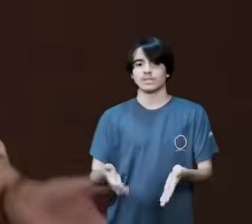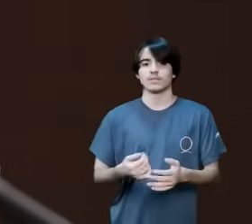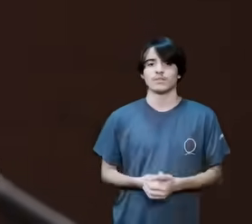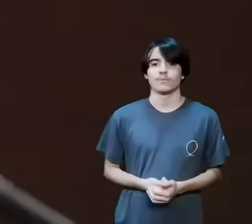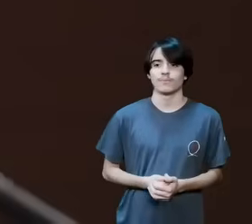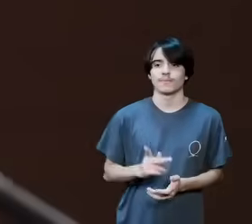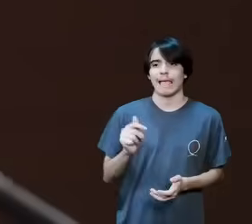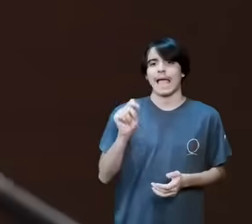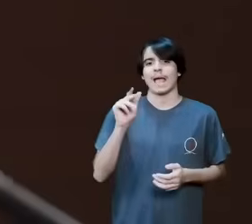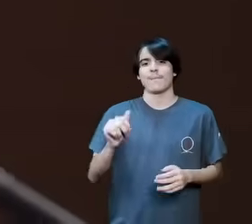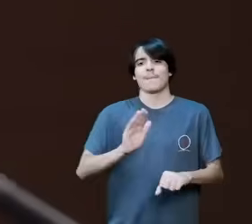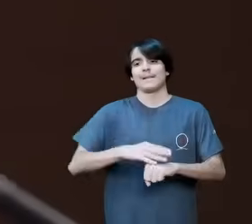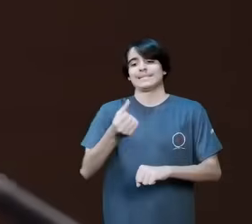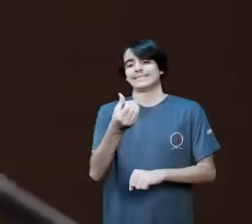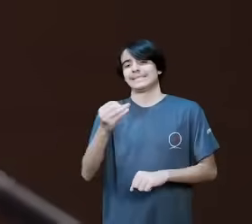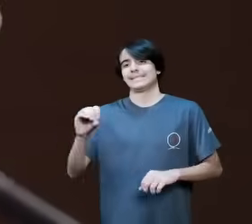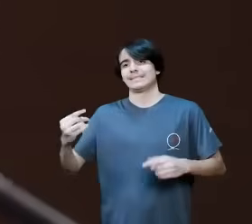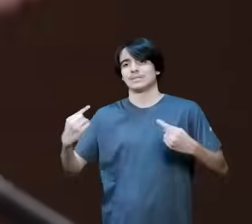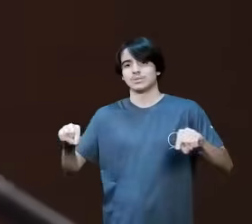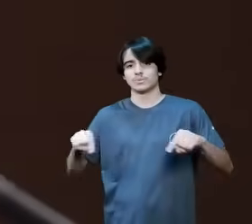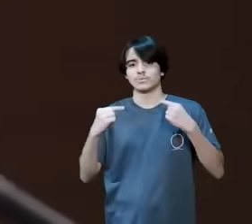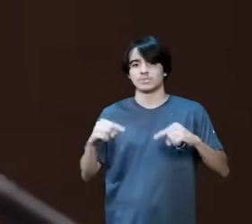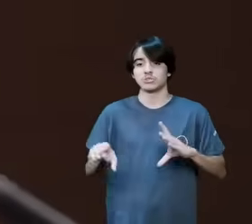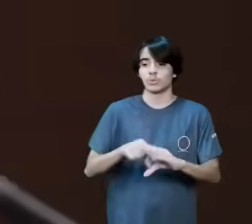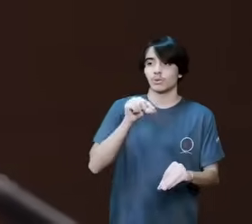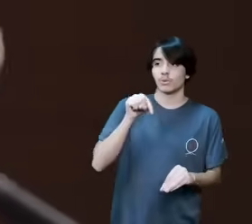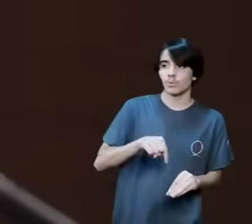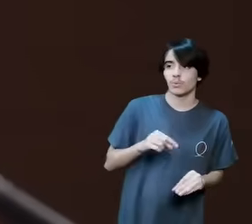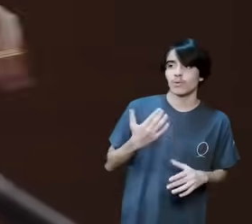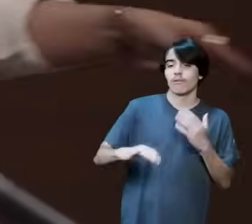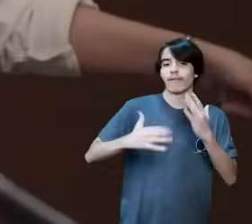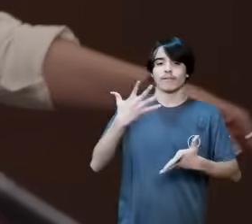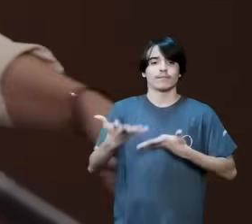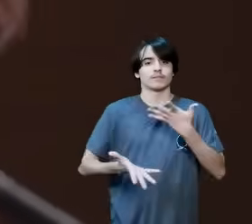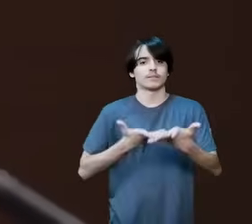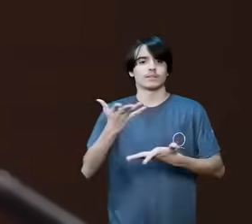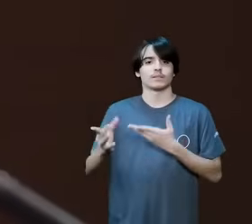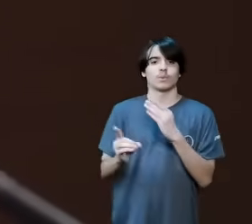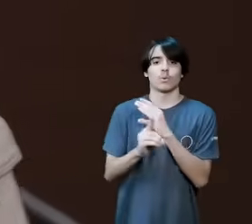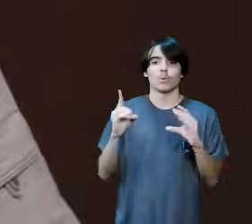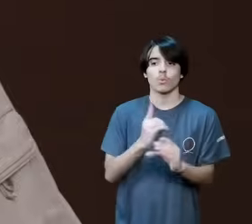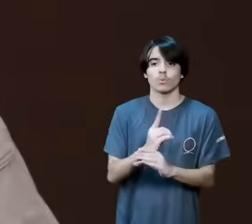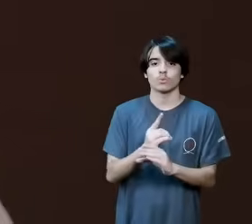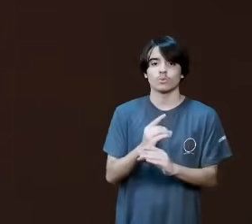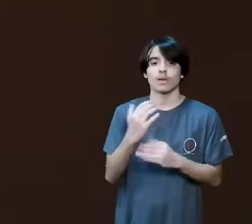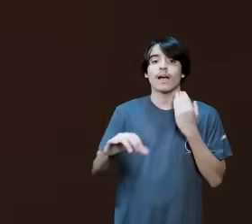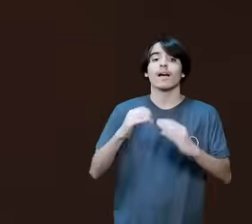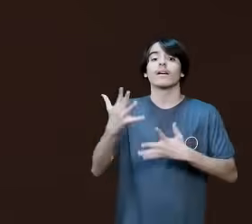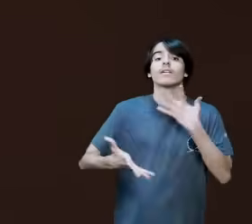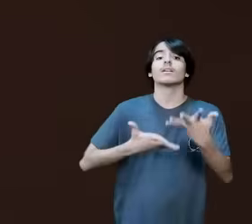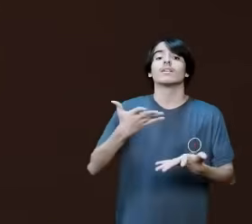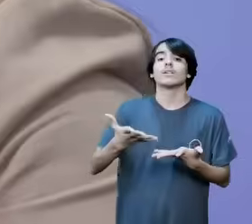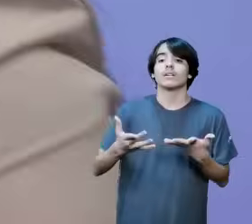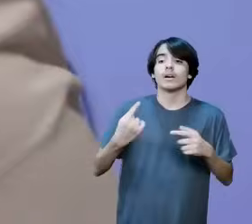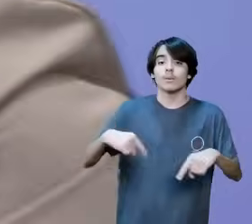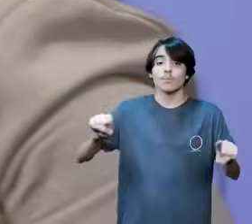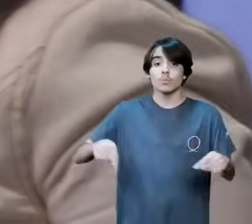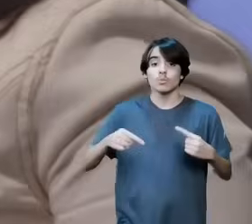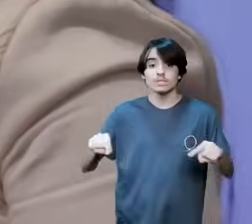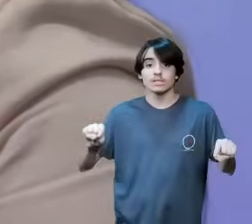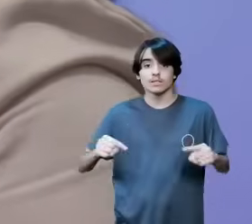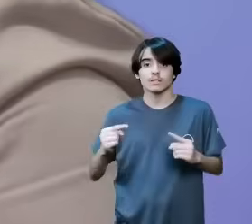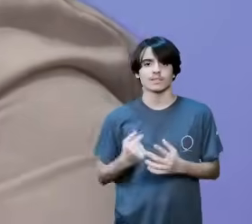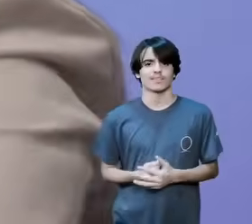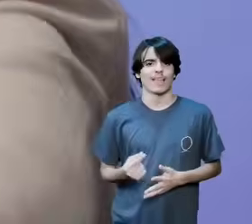tem mais de 600 hinos, aí você pensava, escolhi um, vem cantando ele. Quando chegava, o culto abria com a música que você cantou o dia inteiro. Aí